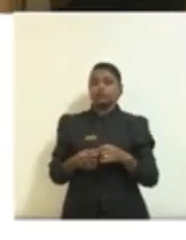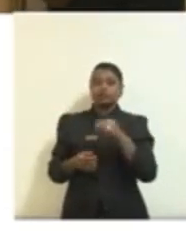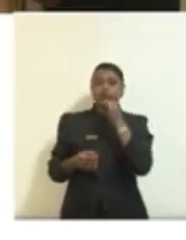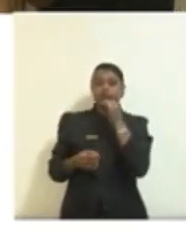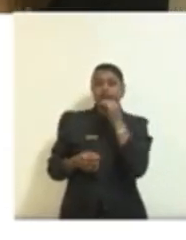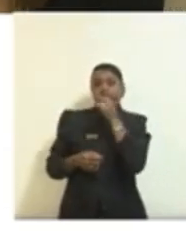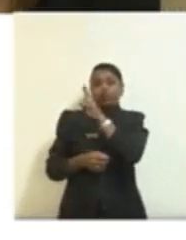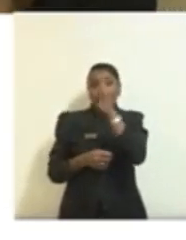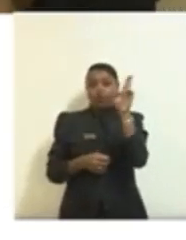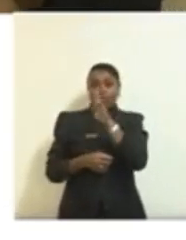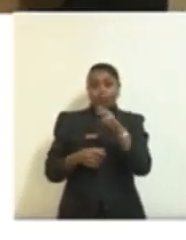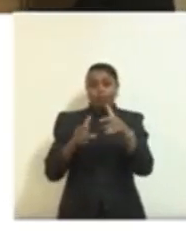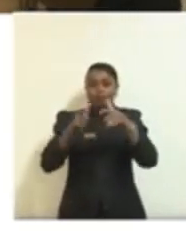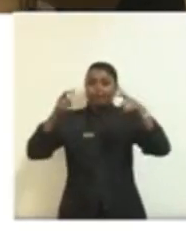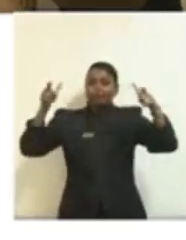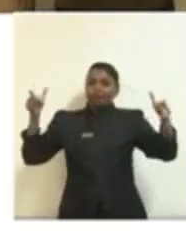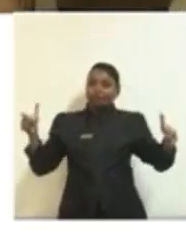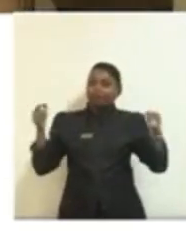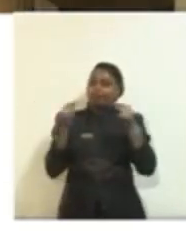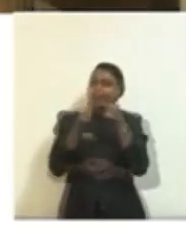vai ficar um nome enorme. Tá?